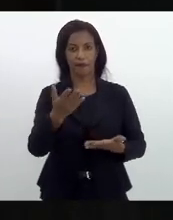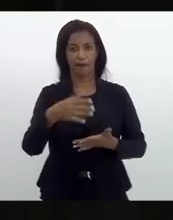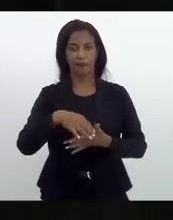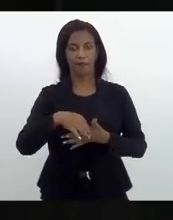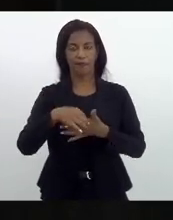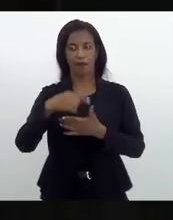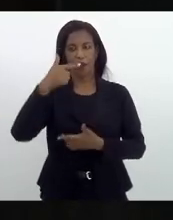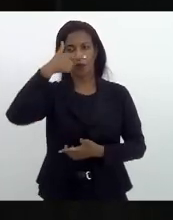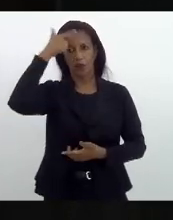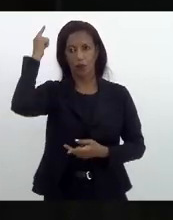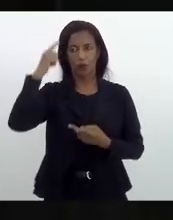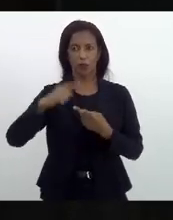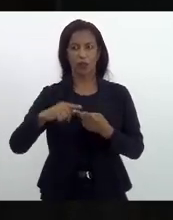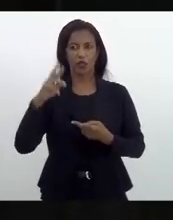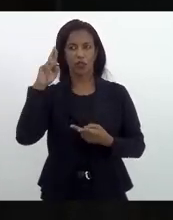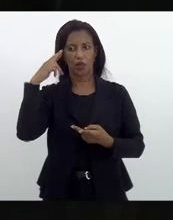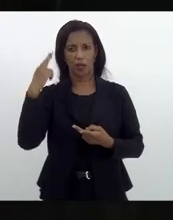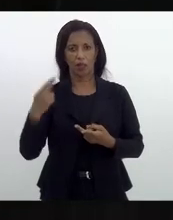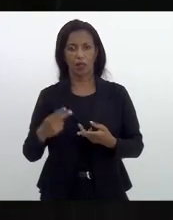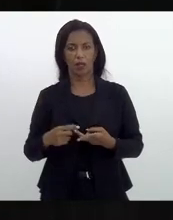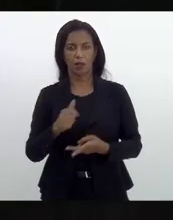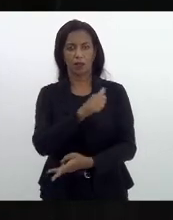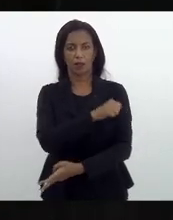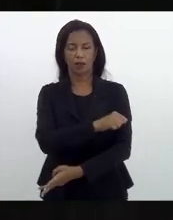Luiz, deputada Renata, deputada enfermeira.